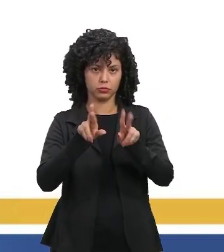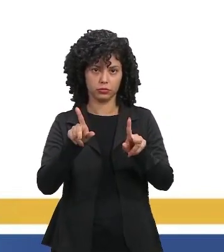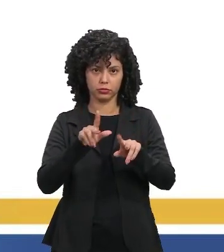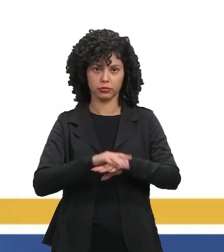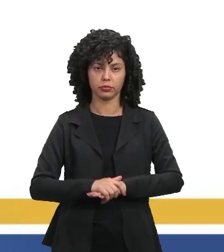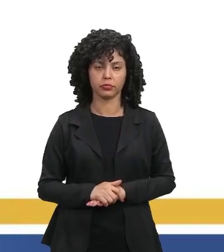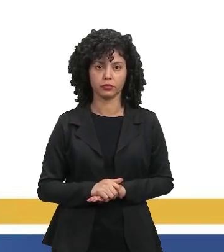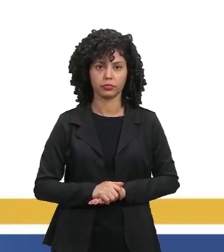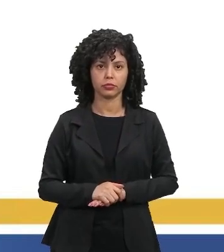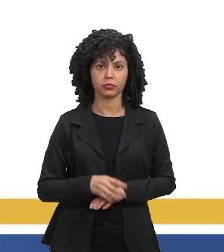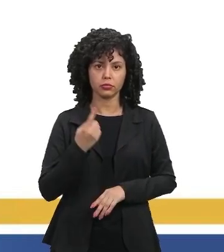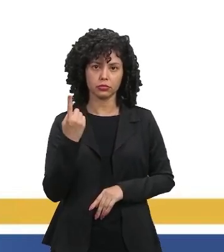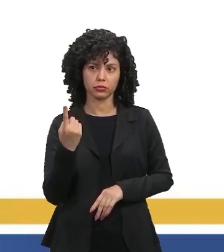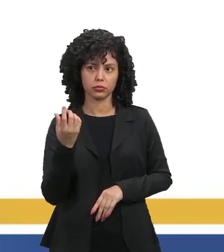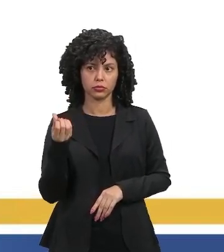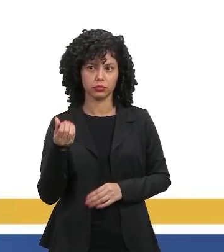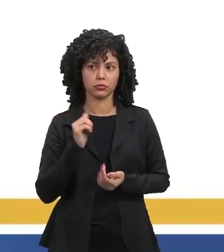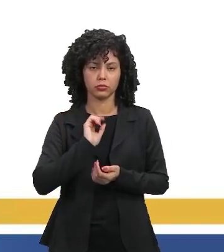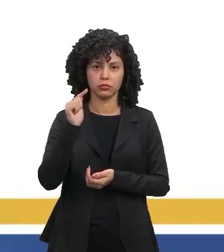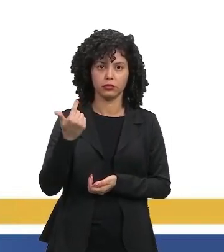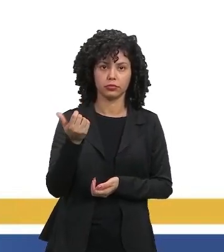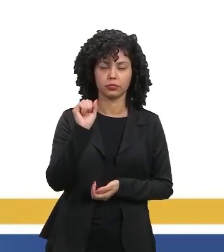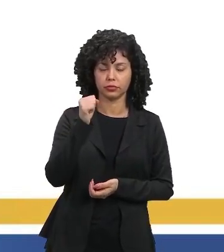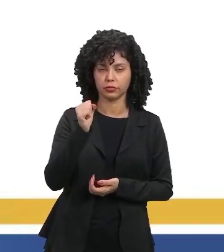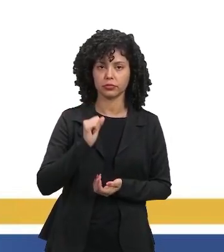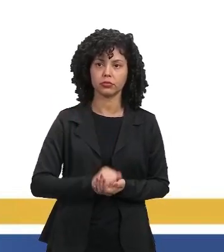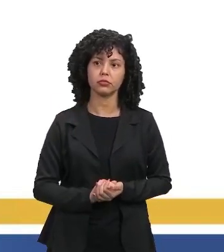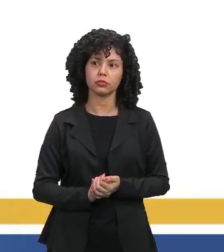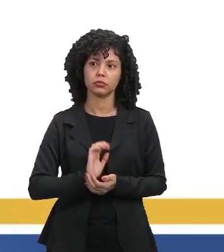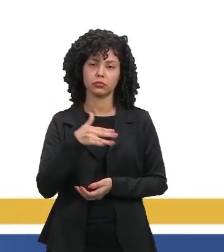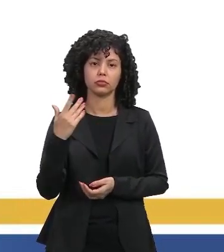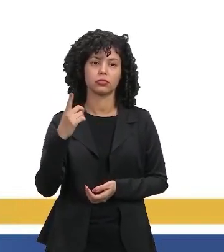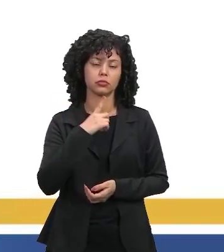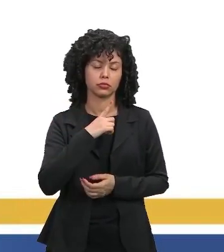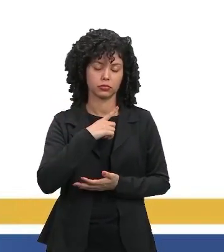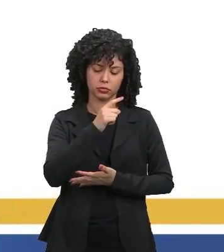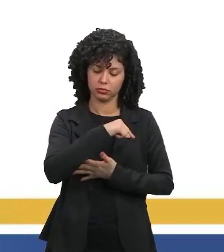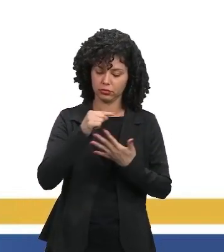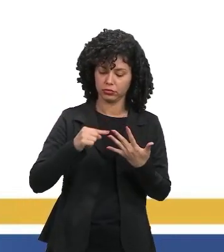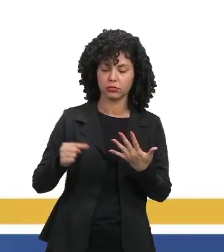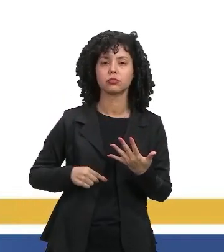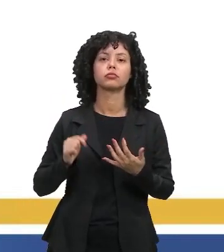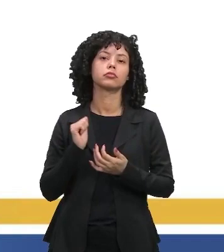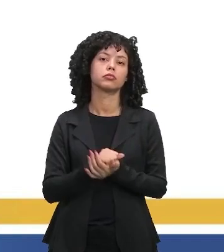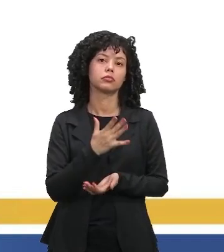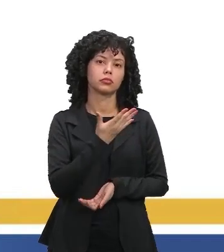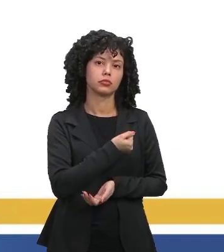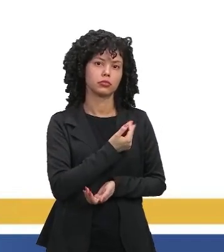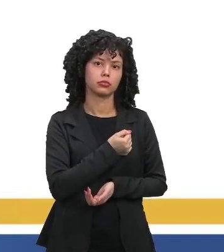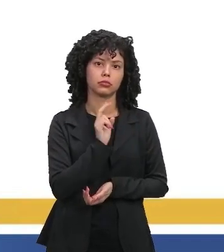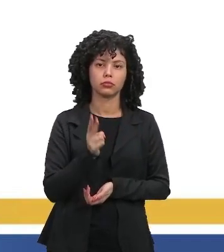ó. Um é 6 e o outro 8. Então, quando a gente está diante de elementos que têm o mesmo número atômico, nós estamos diante